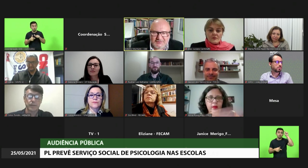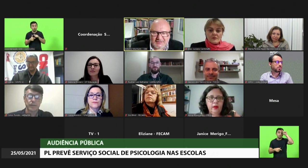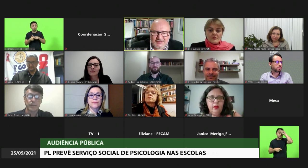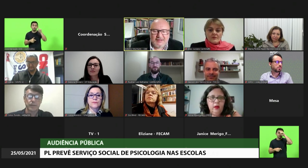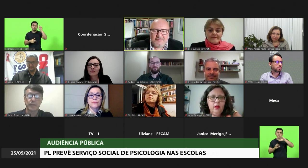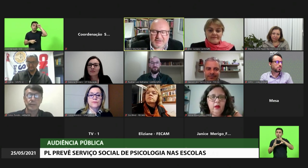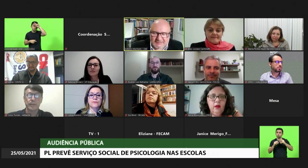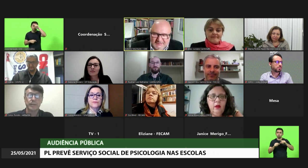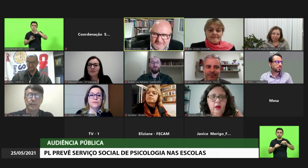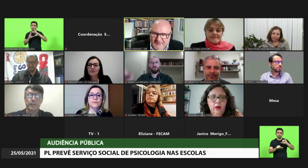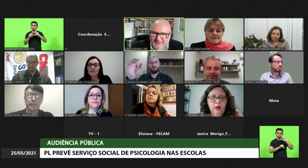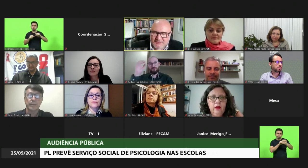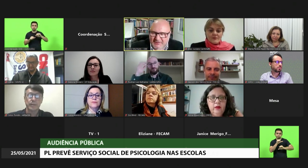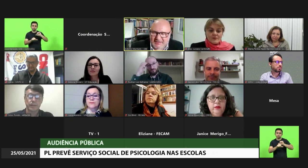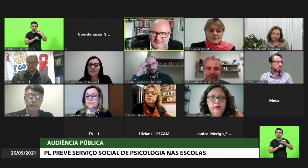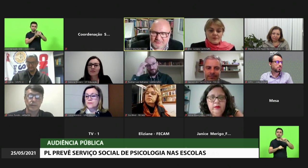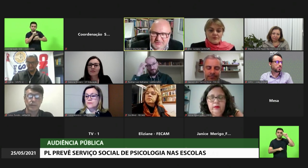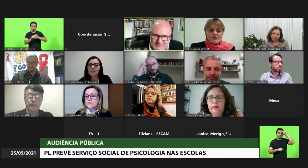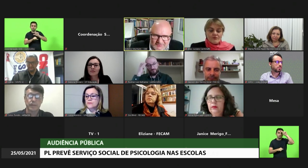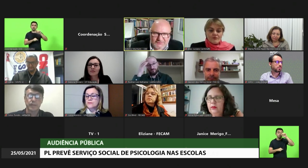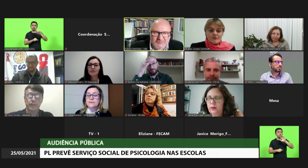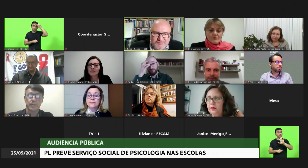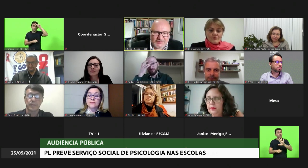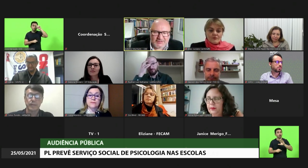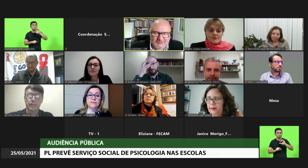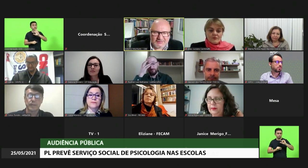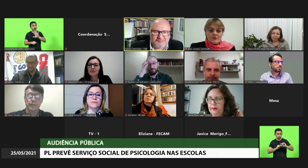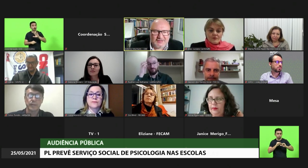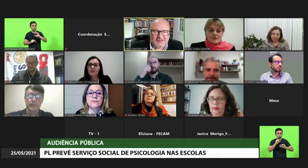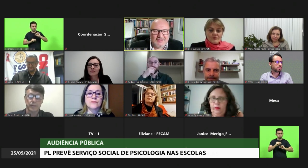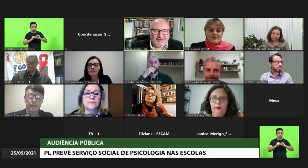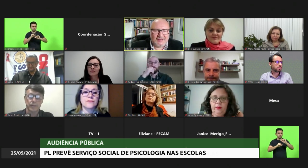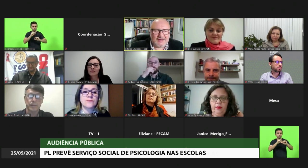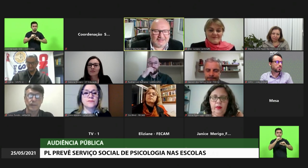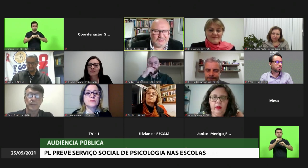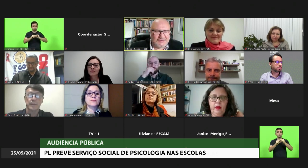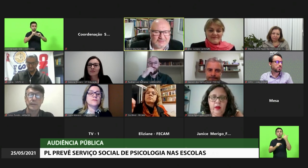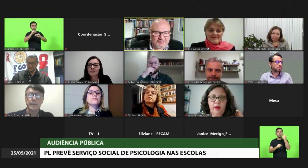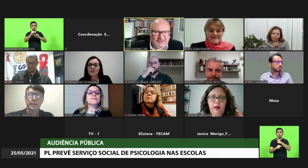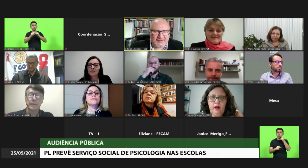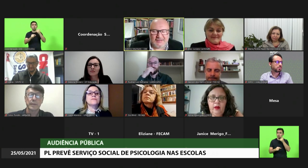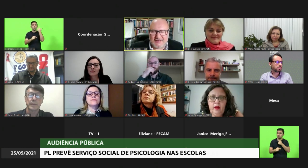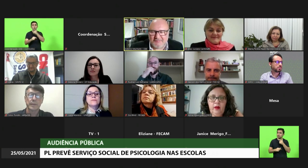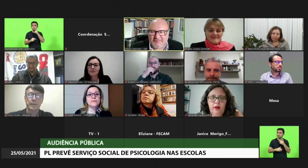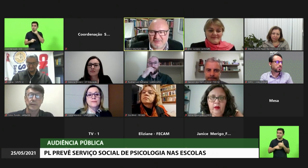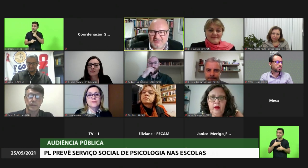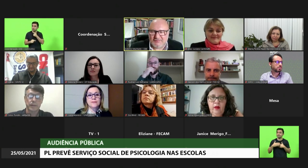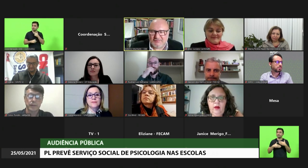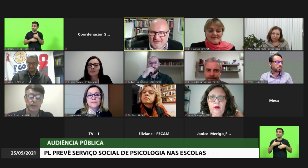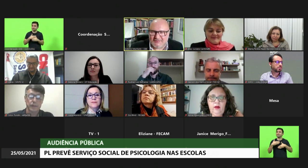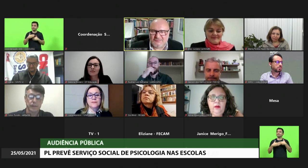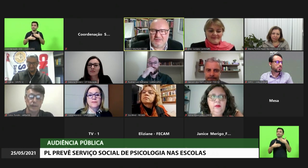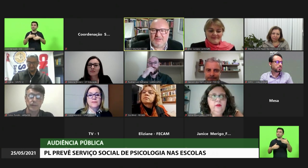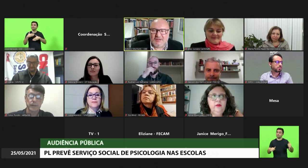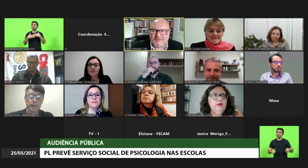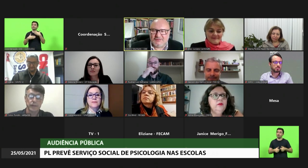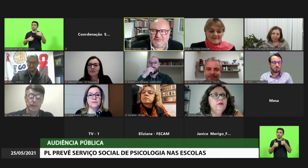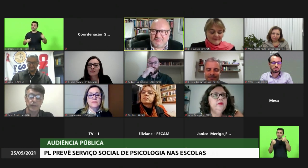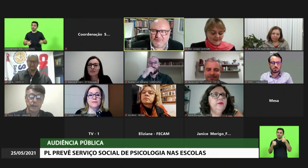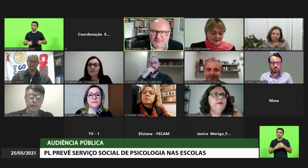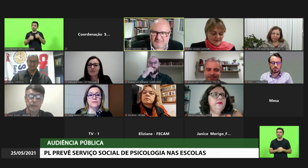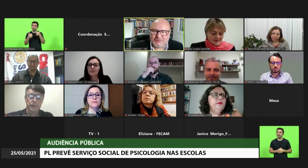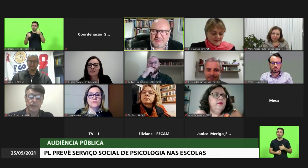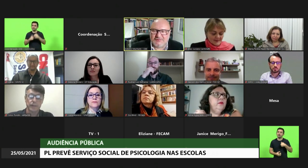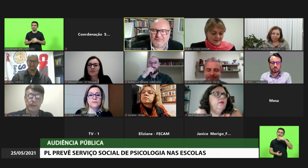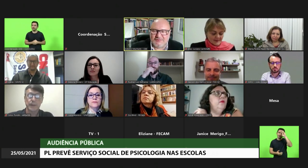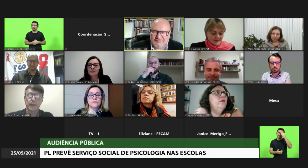Todas as grandes reformas têm dificuldade, mas fazendo pequenas conquistas, nós vamos empurrando sempre as coisas para a melhoria. Eu creio que esse